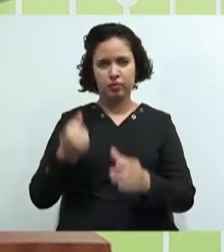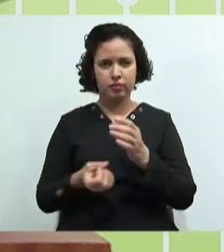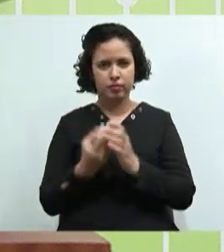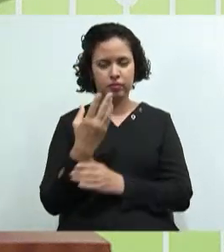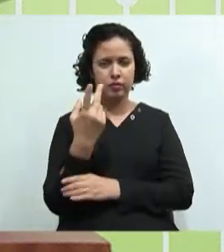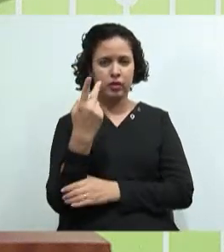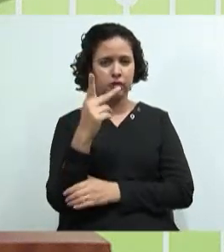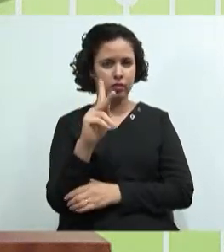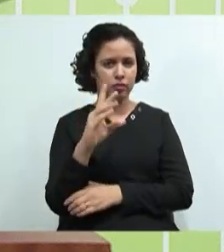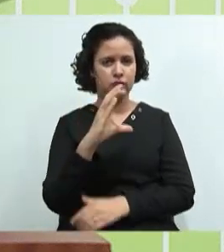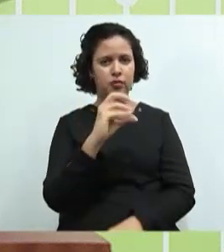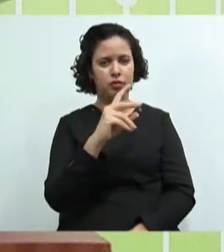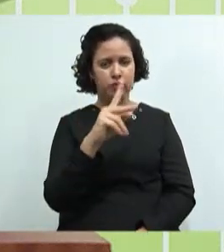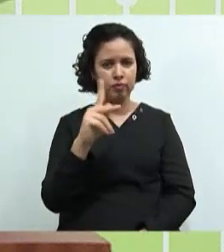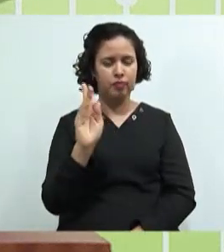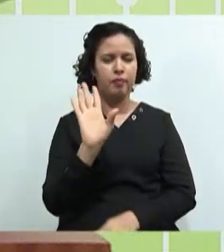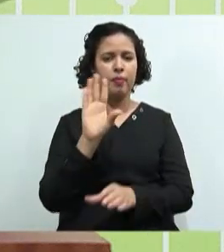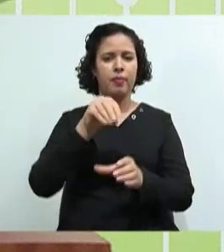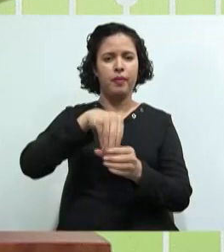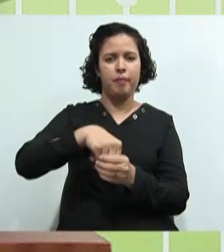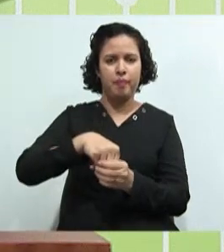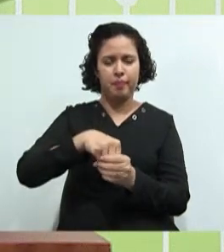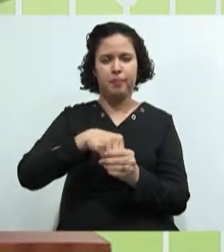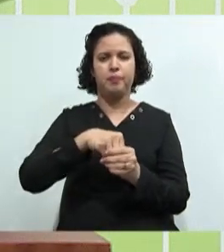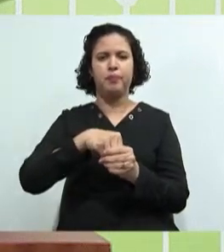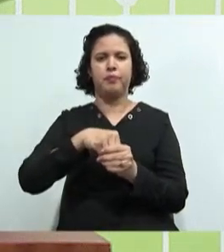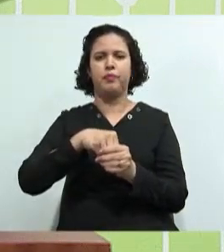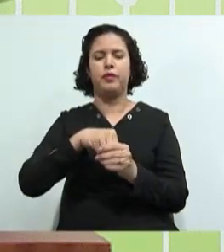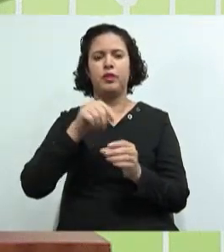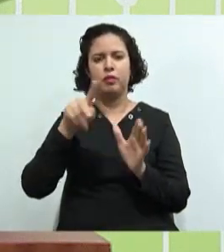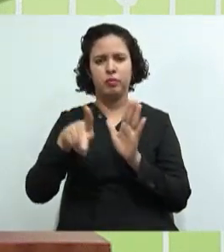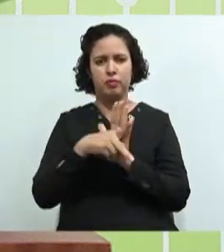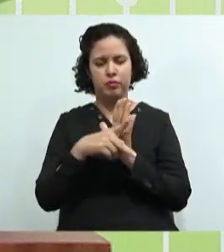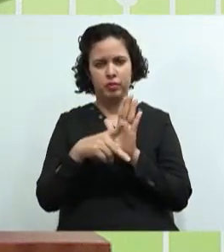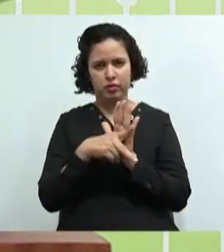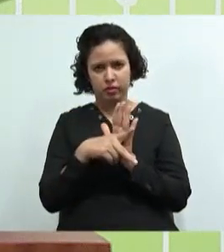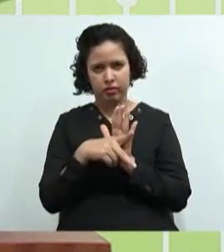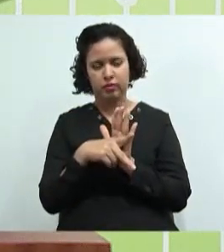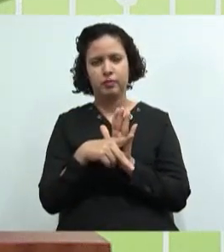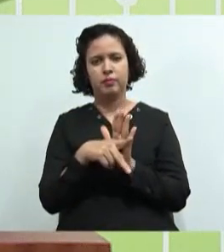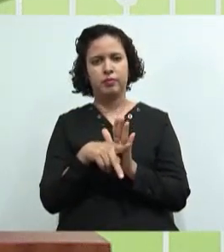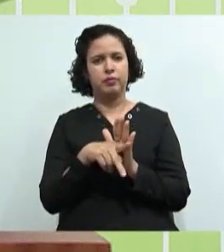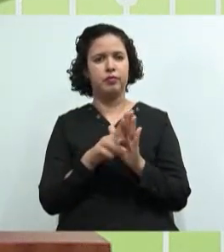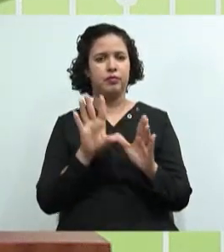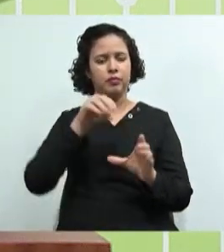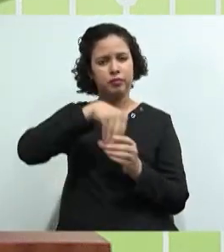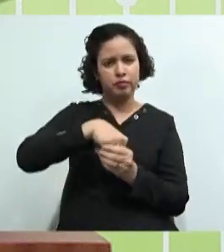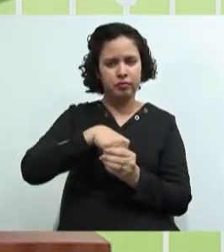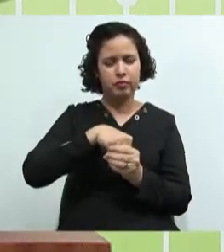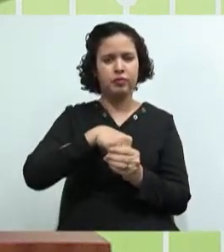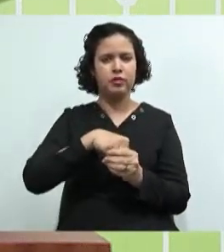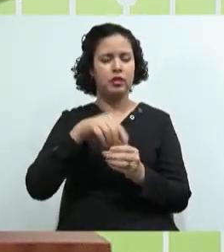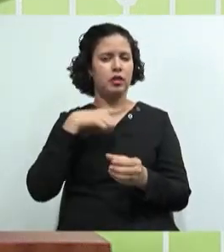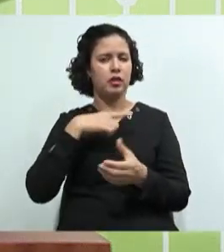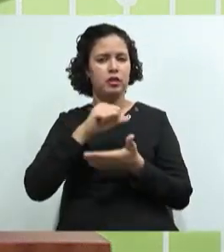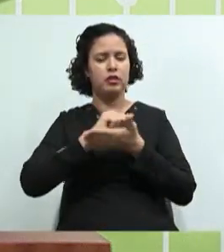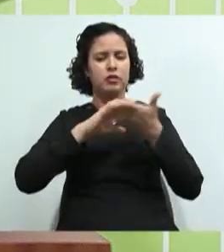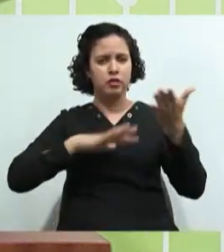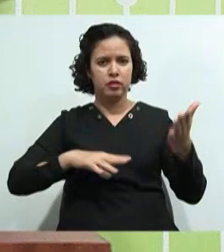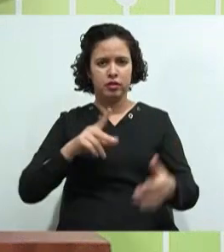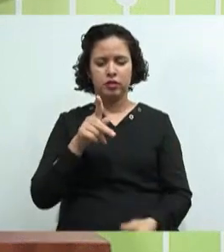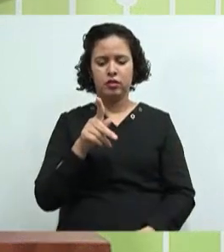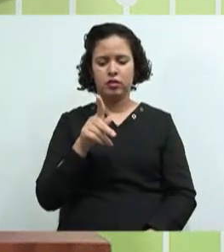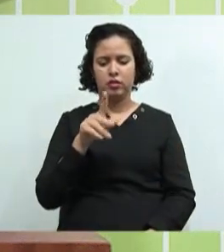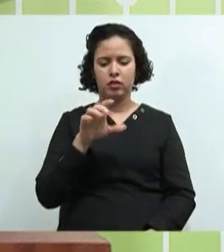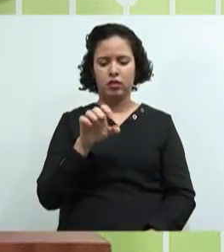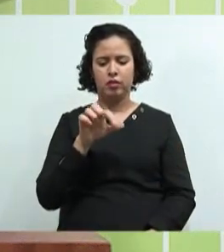cooperativa, né, dentro do projeto integrador. Lembrando, o projeto integrador tem a atividade de percurso, que é exatamente você